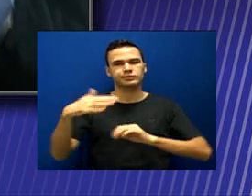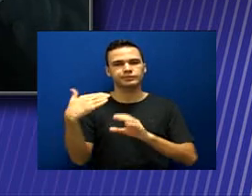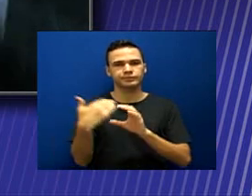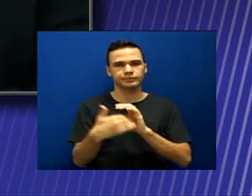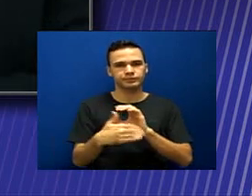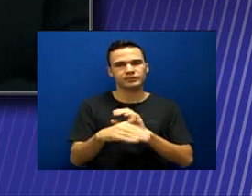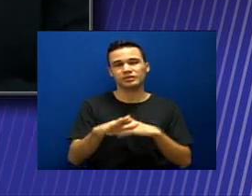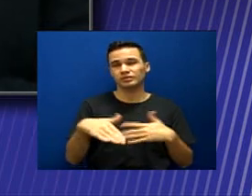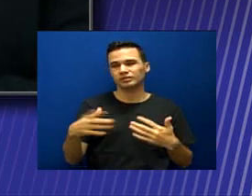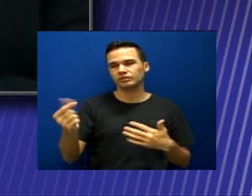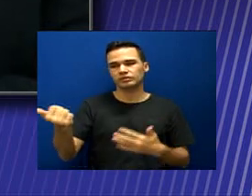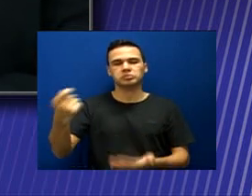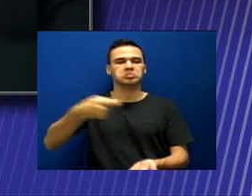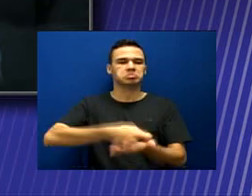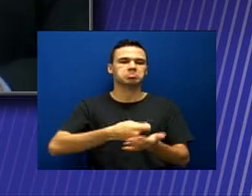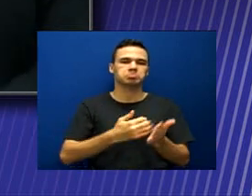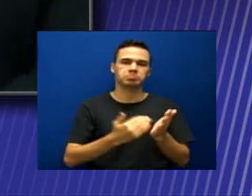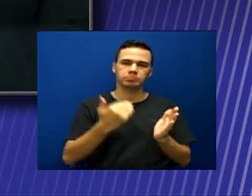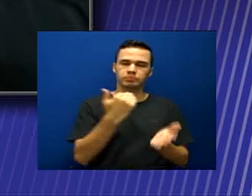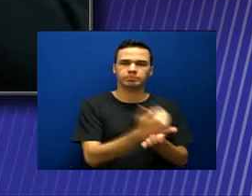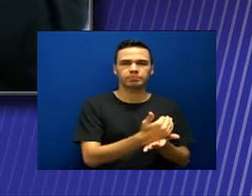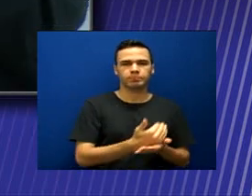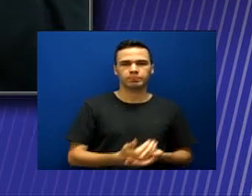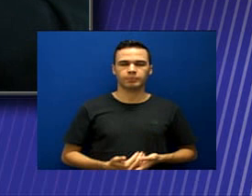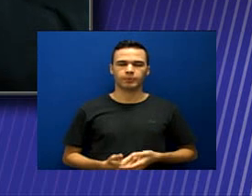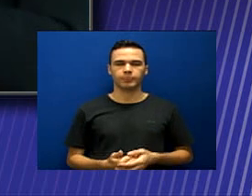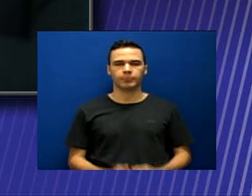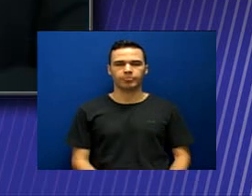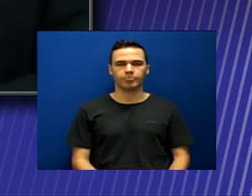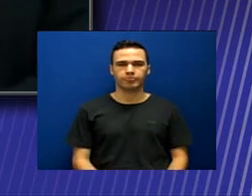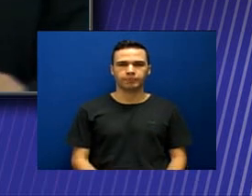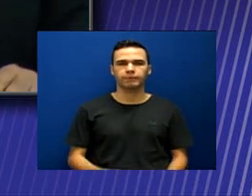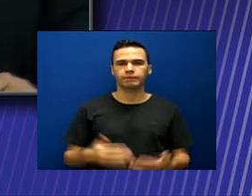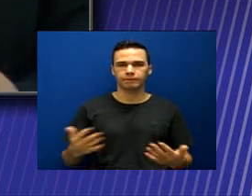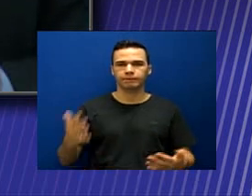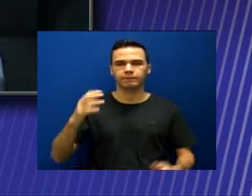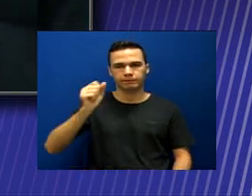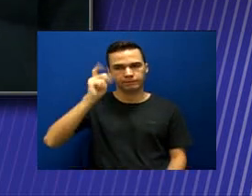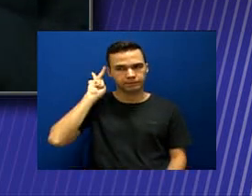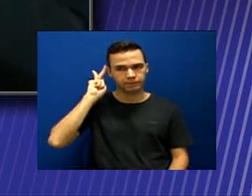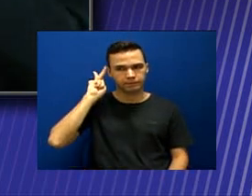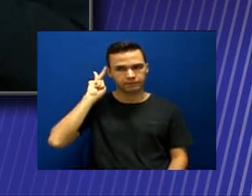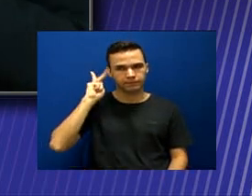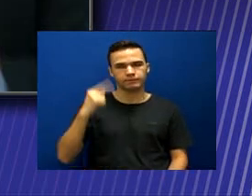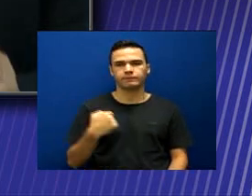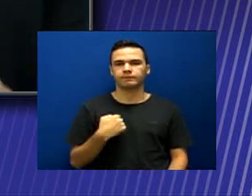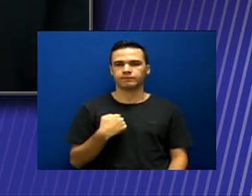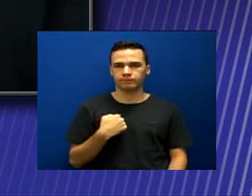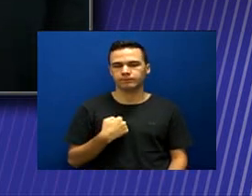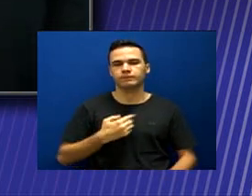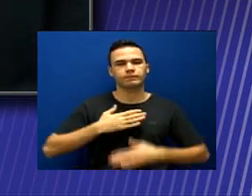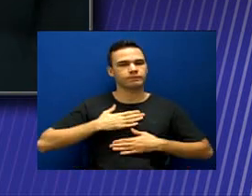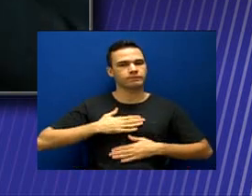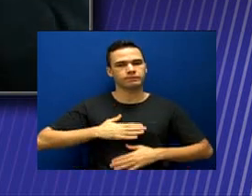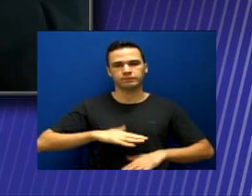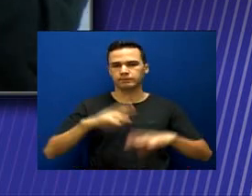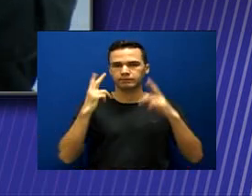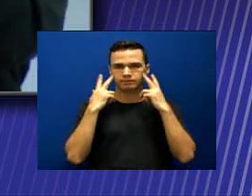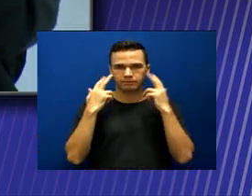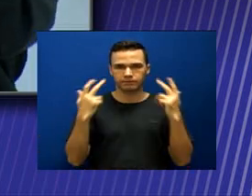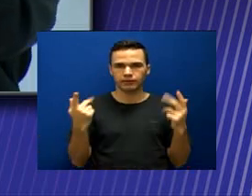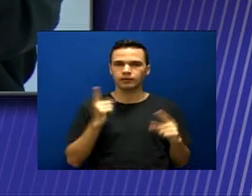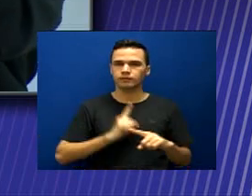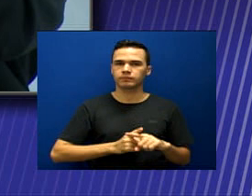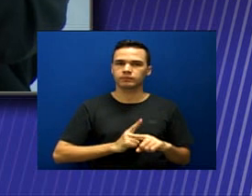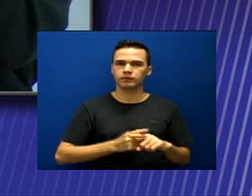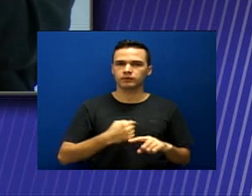teria havido muito mais muito recursos mais. Ainda. Então, vereador Apolo, eu fico muito tranquilo com relação a isso. Eu até também. Porque